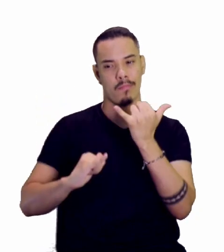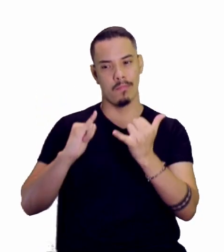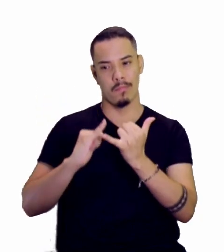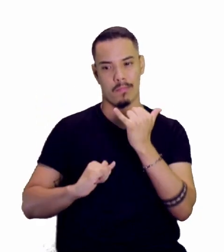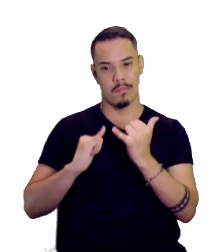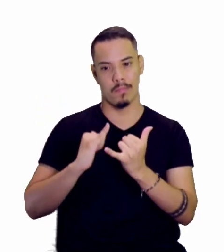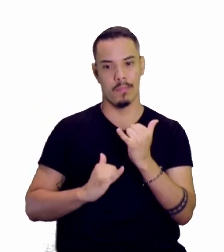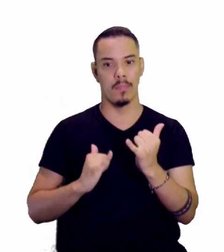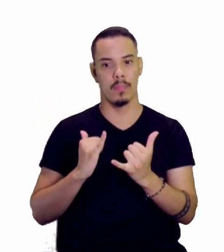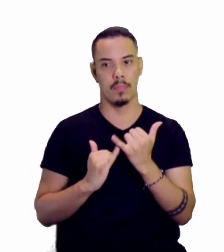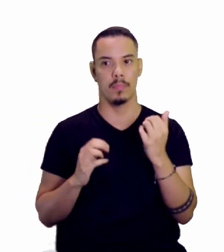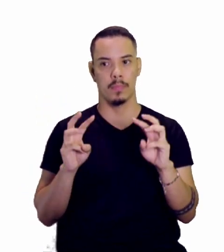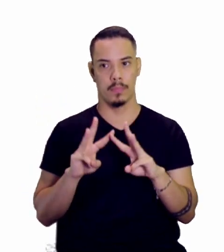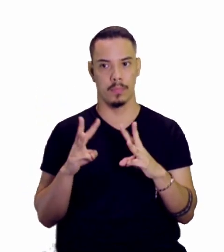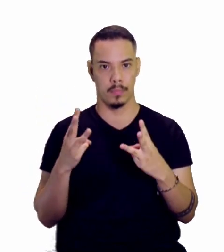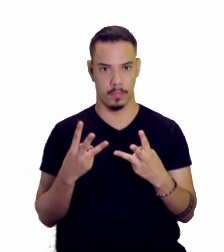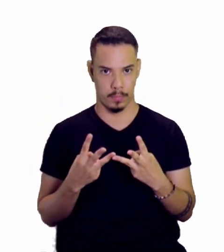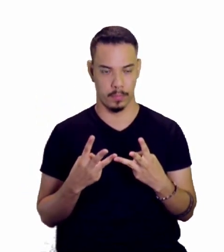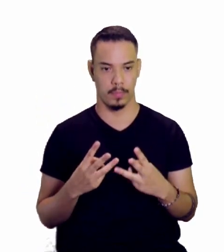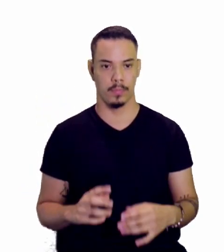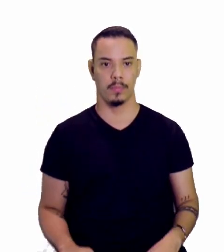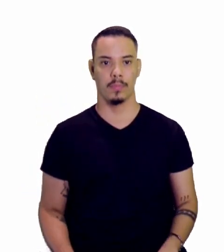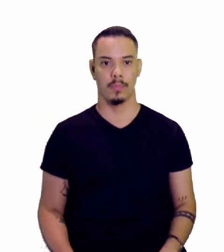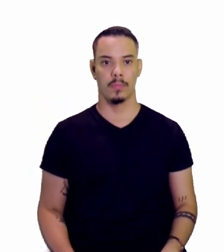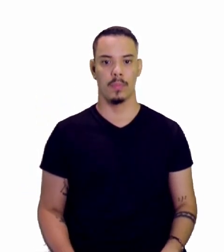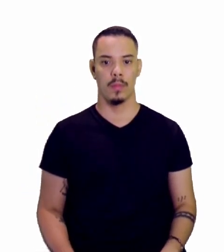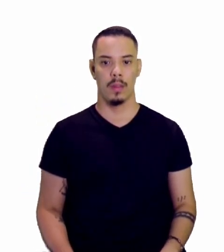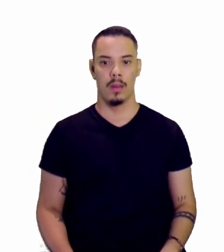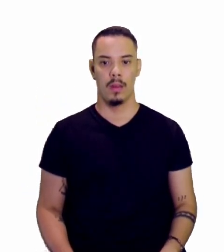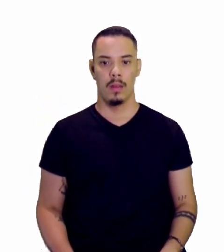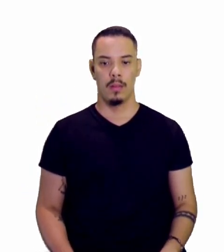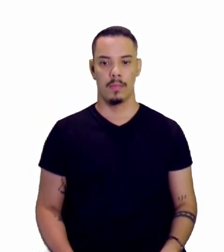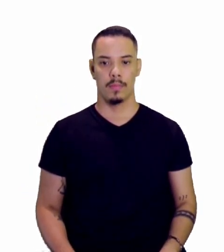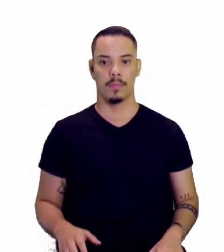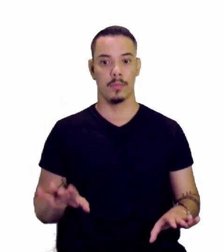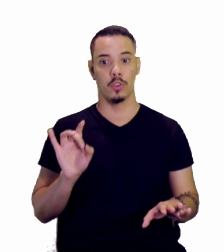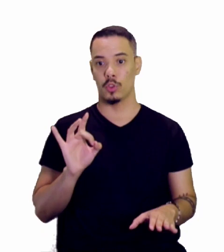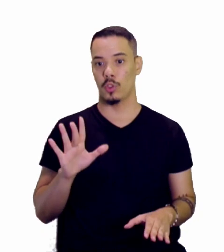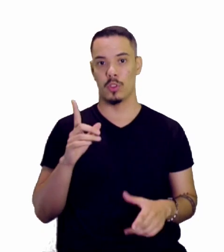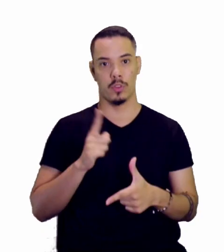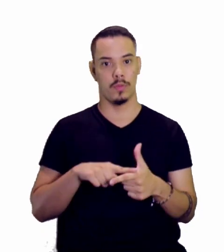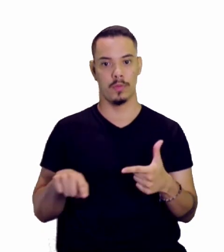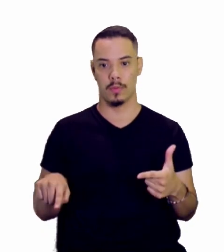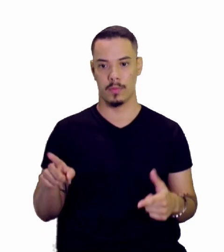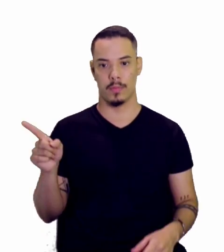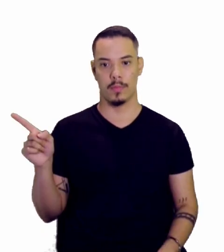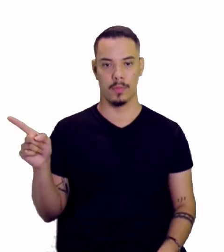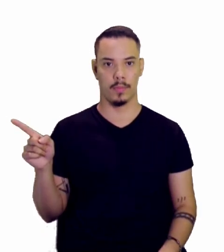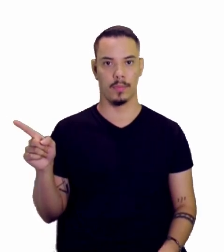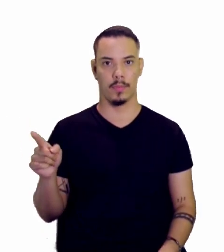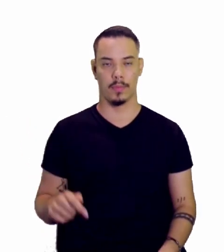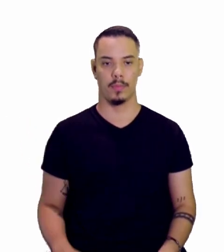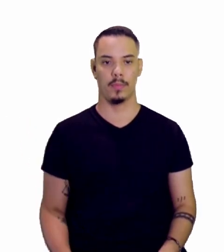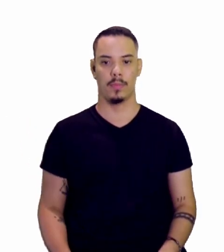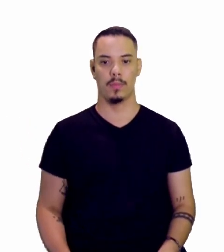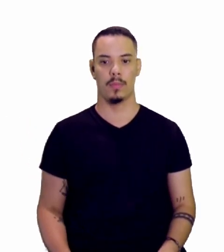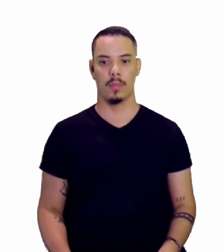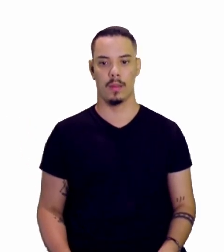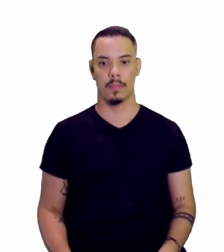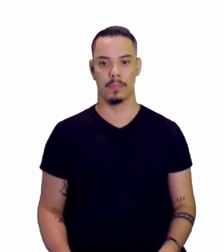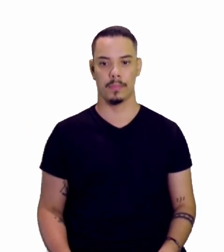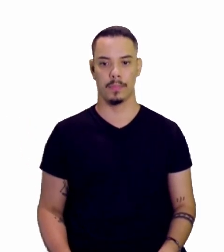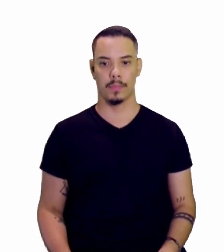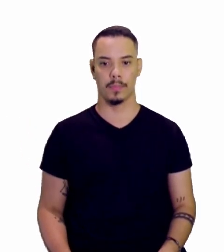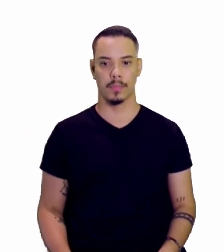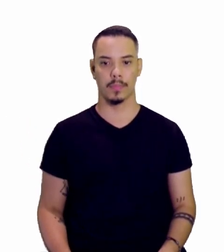né? Que a massa desce 300 em ambas as equipes. E também é só dividir esse 300 que está multiplicando.